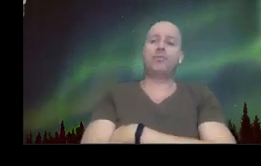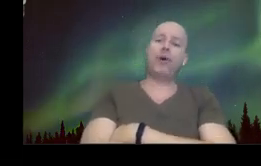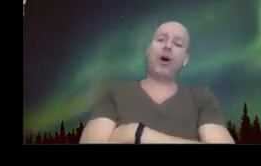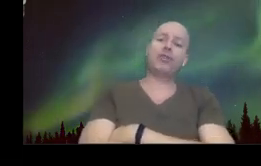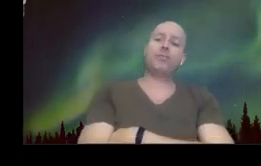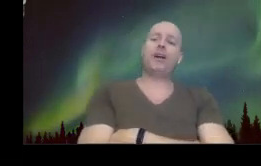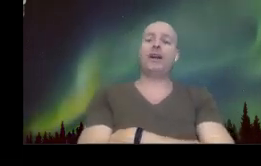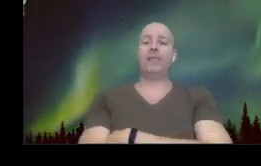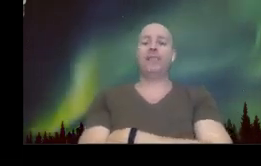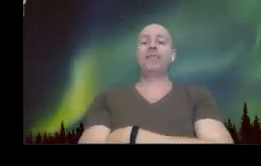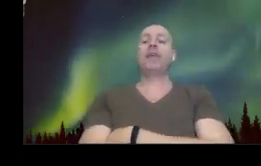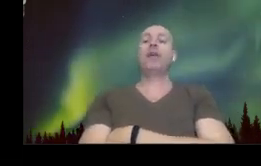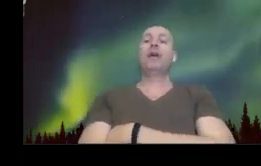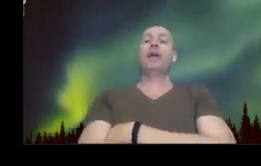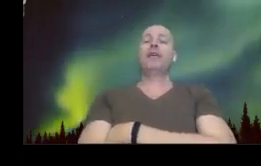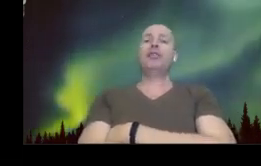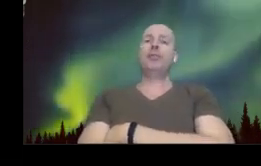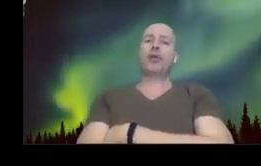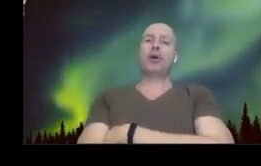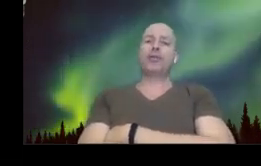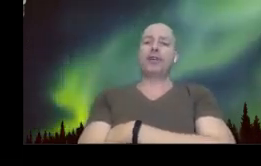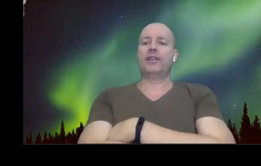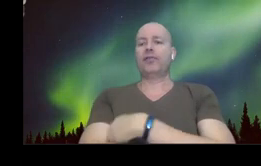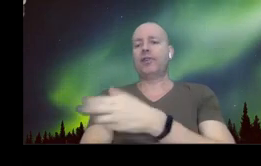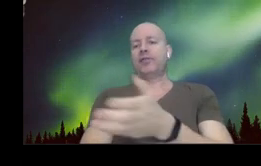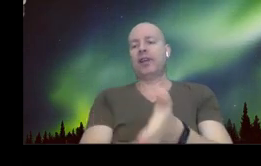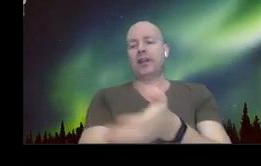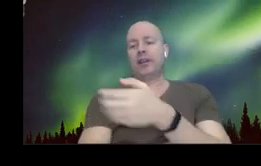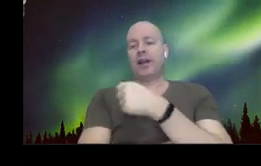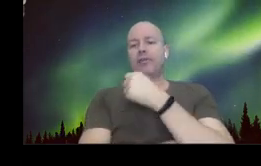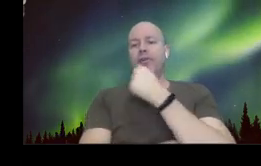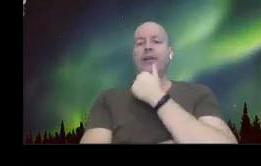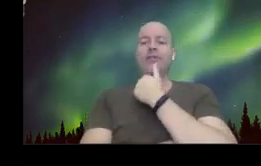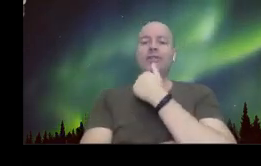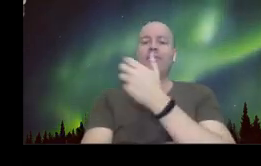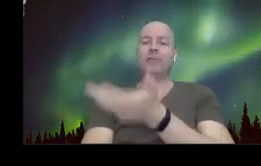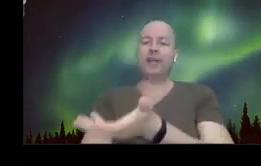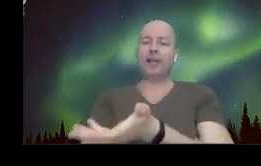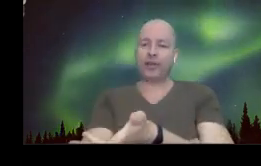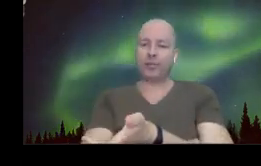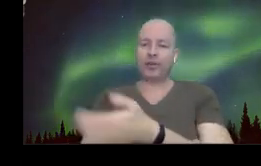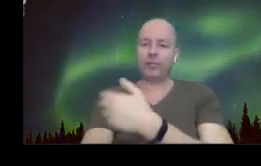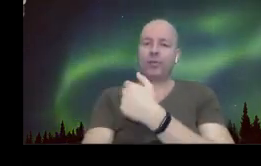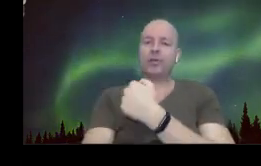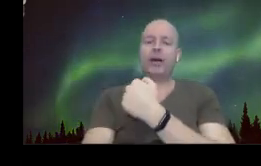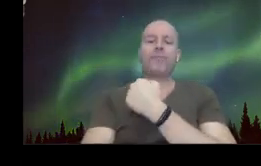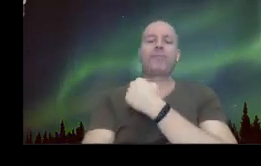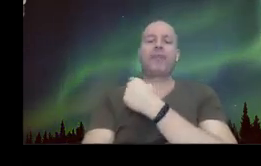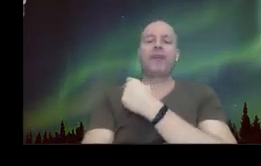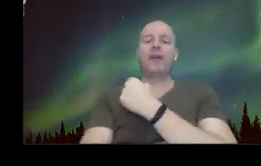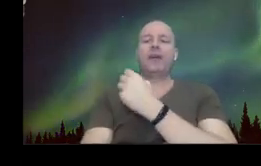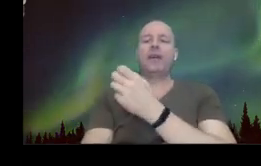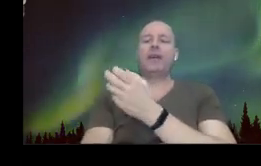governo não pode, parará. Existe uma coisa, e se vocês têm advogados na família, vocês podem